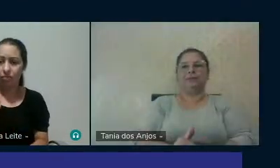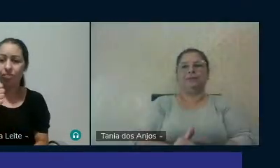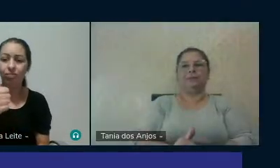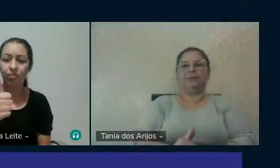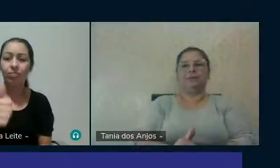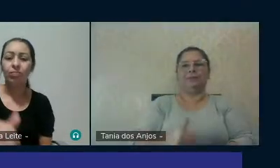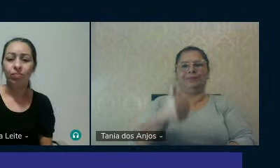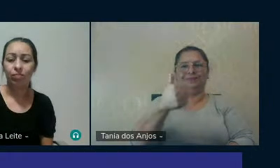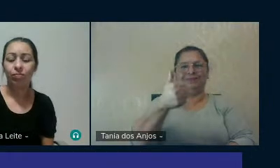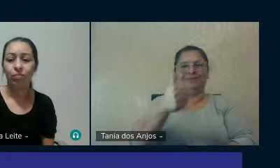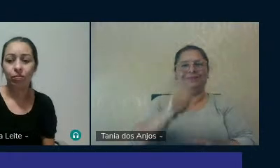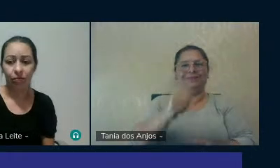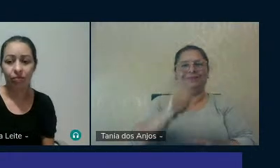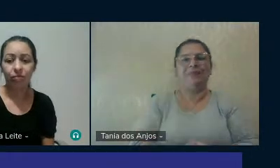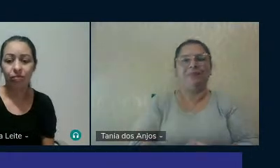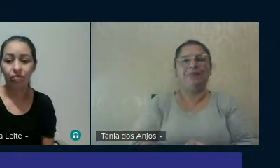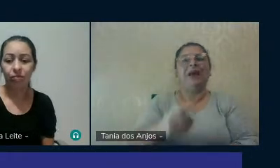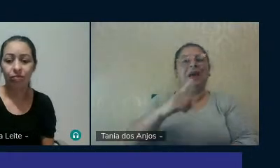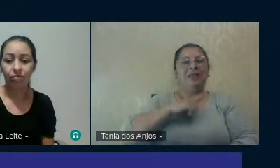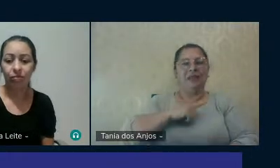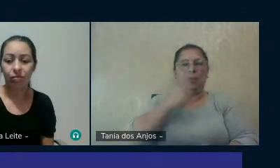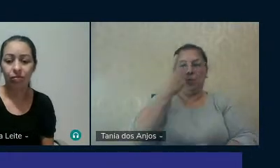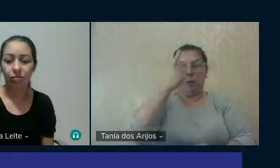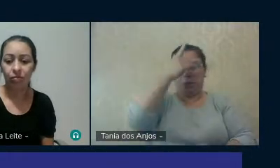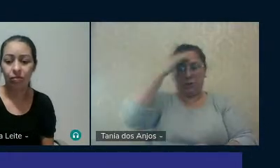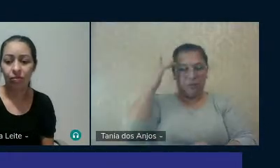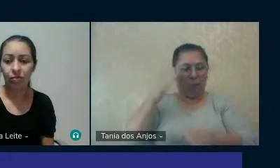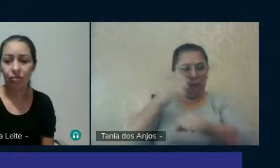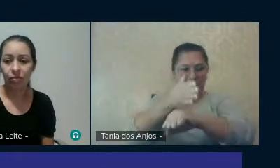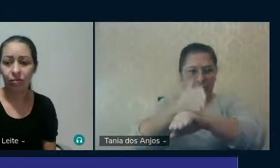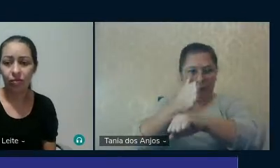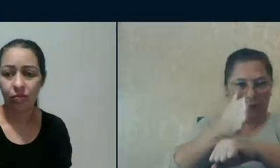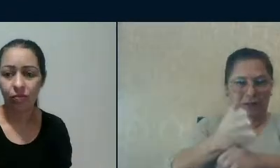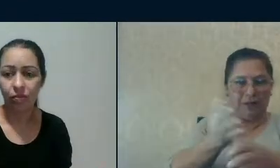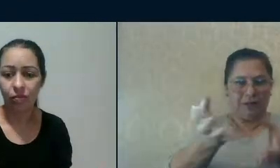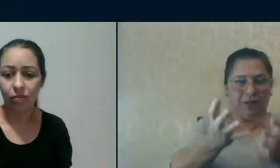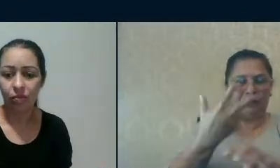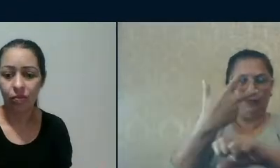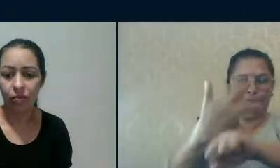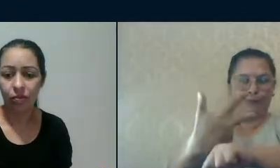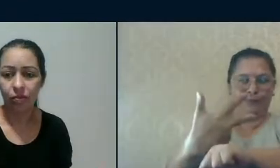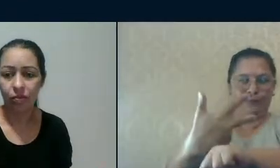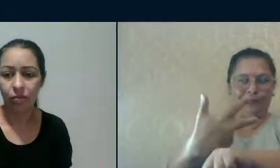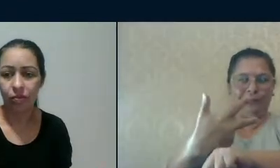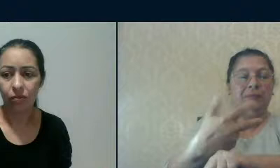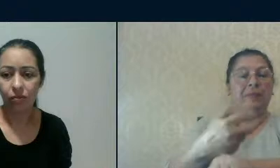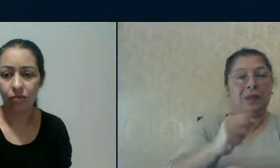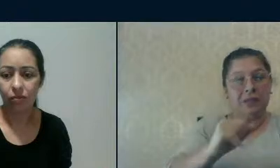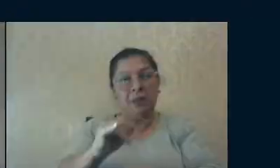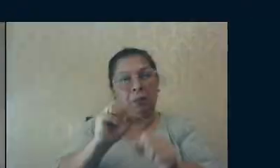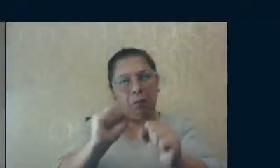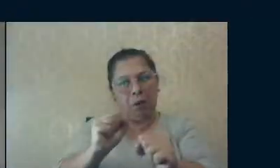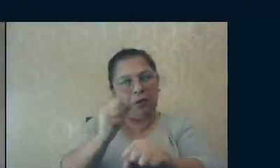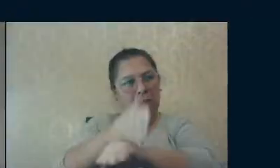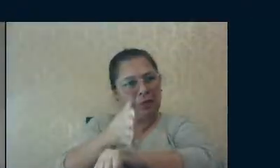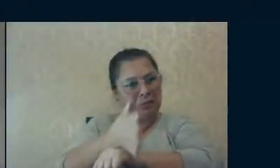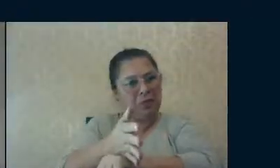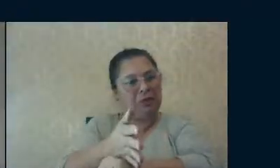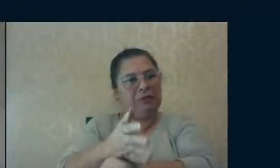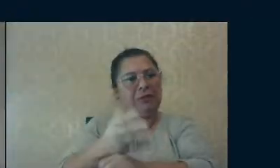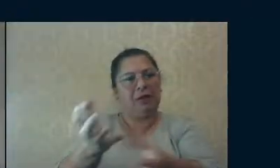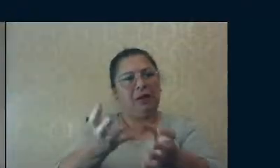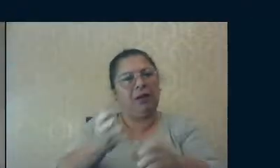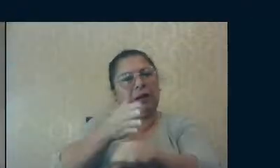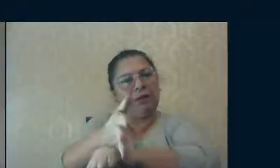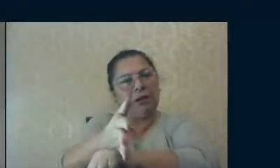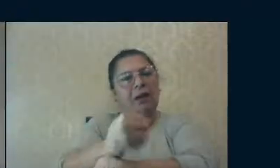inclusive um participante pedindo webcam para você. Não sei se ele gostaria de entrar, se você